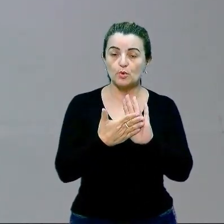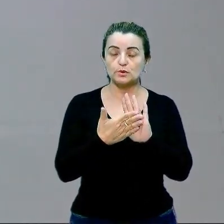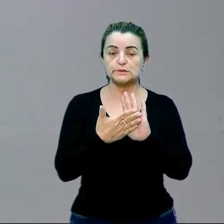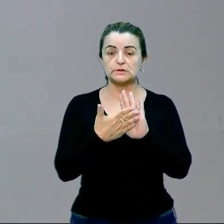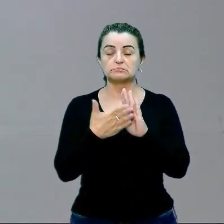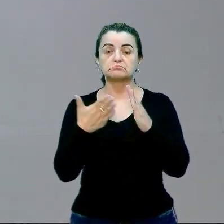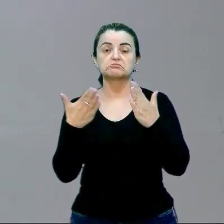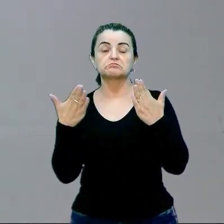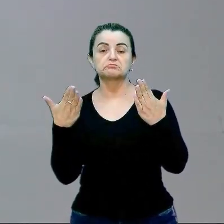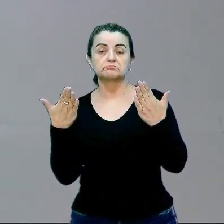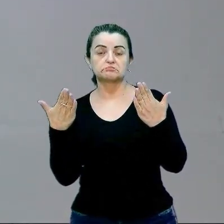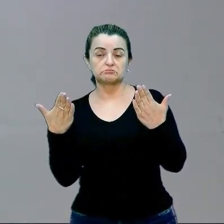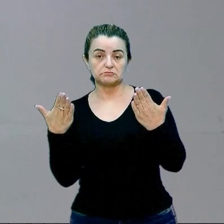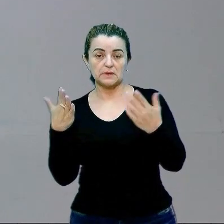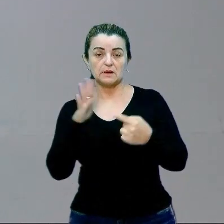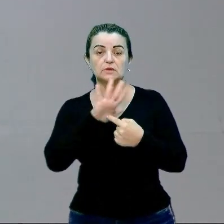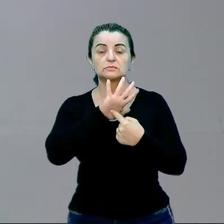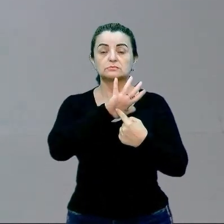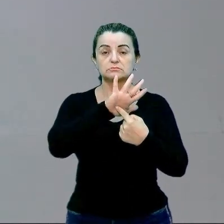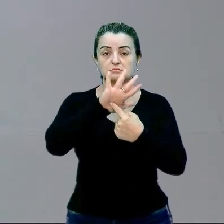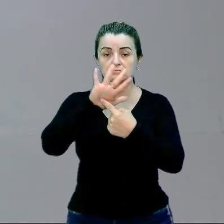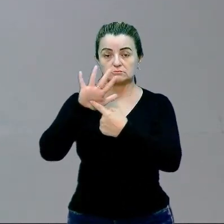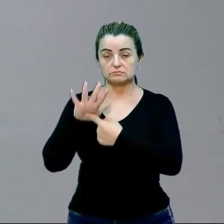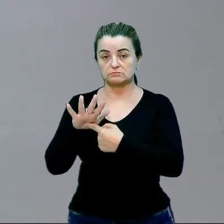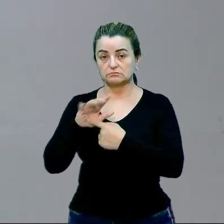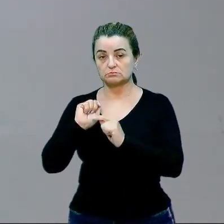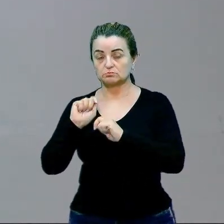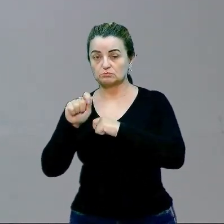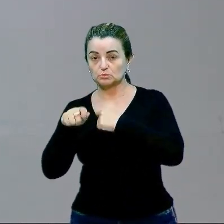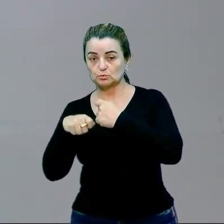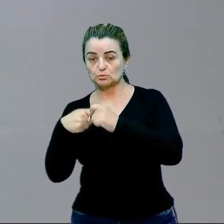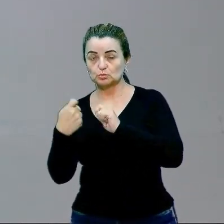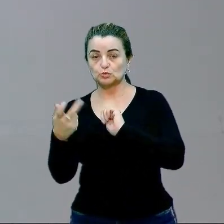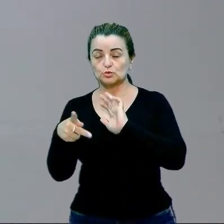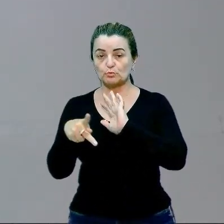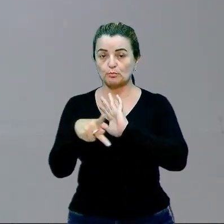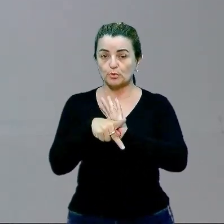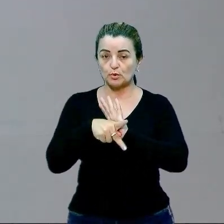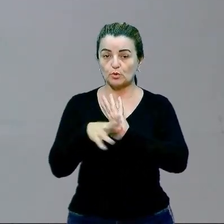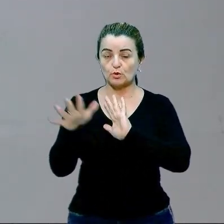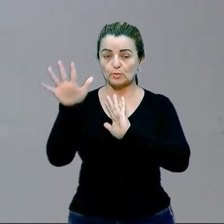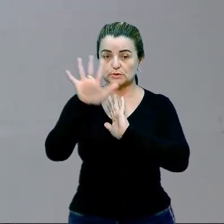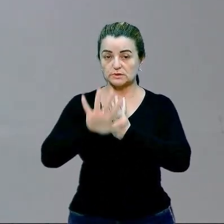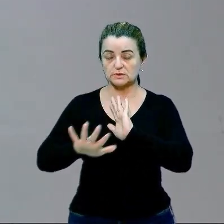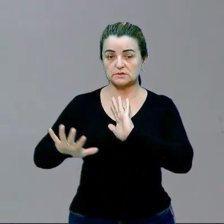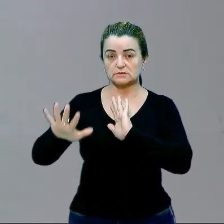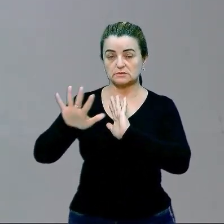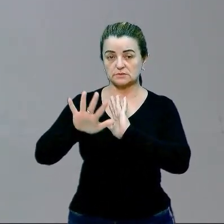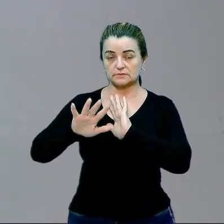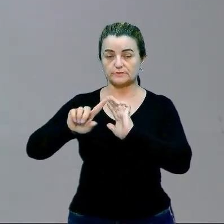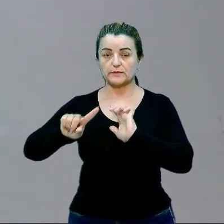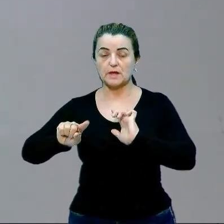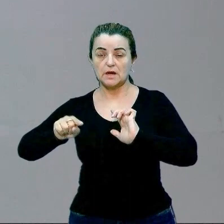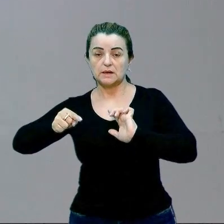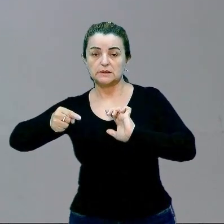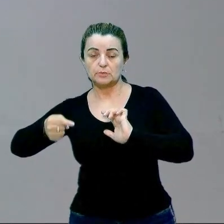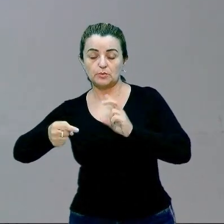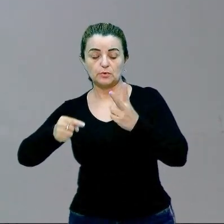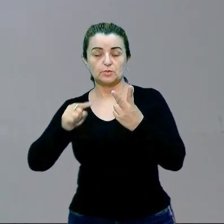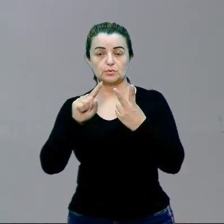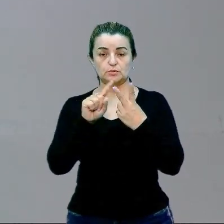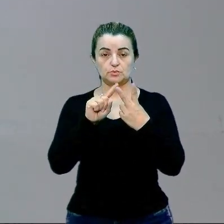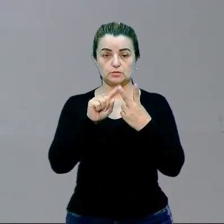literatura, quer dizer, de eu retratar um símbolo de nacionalidade, uma maturação literária. Depois eu tenho